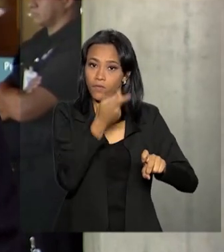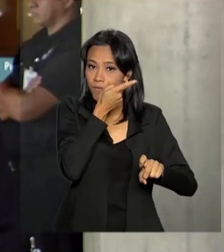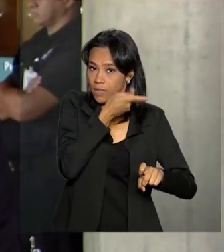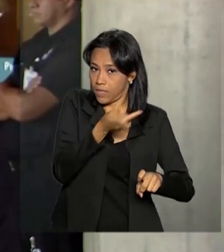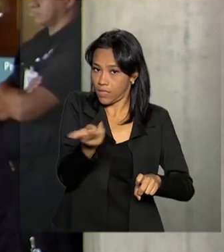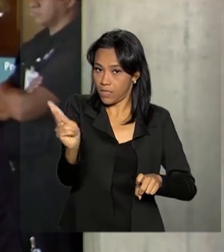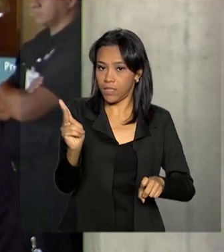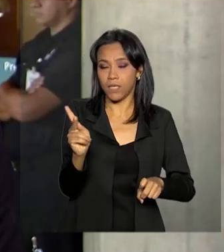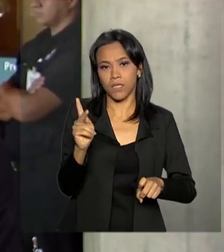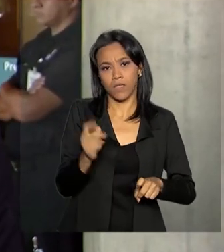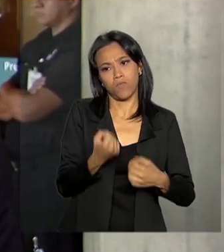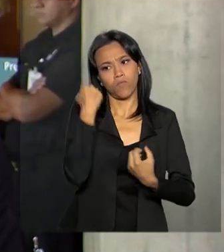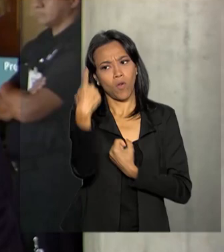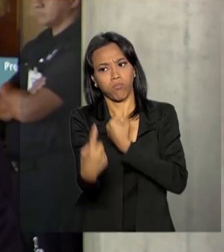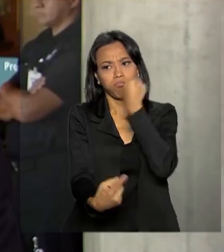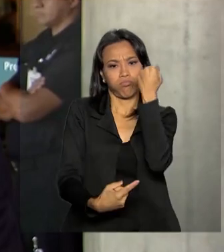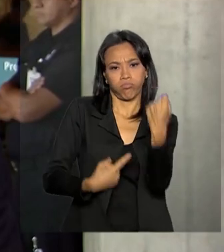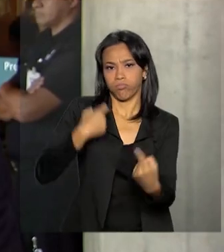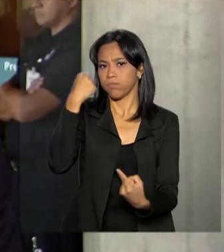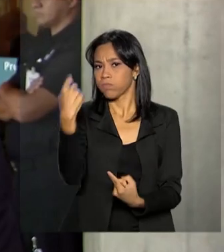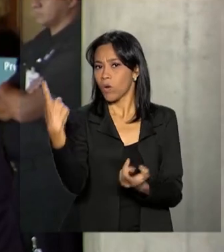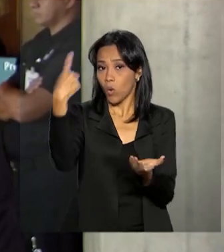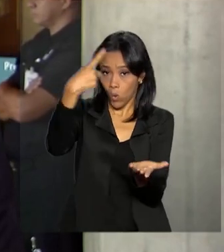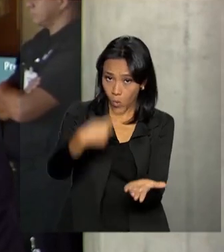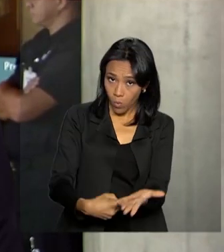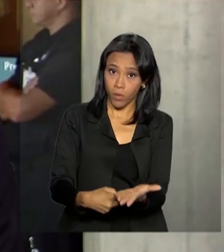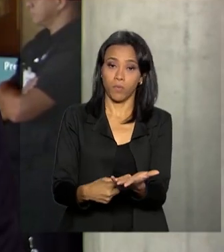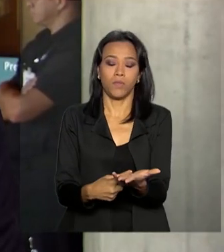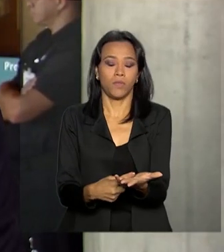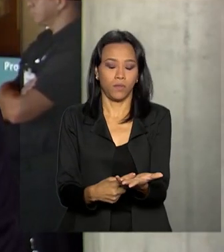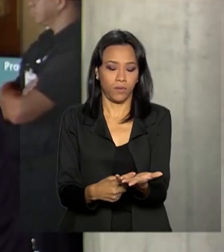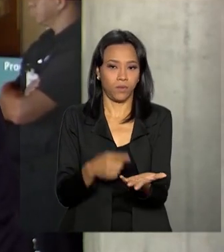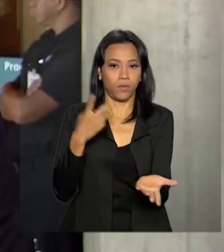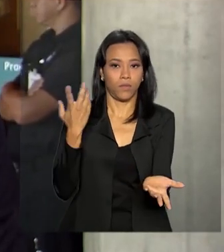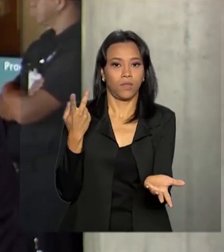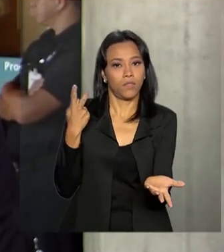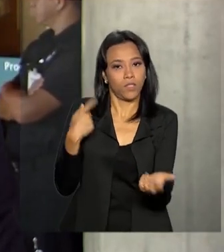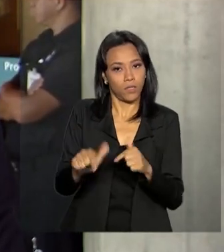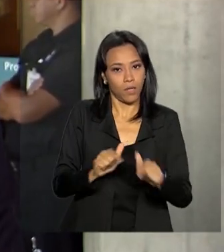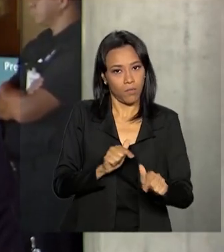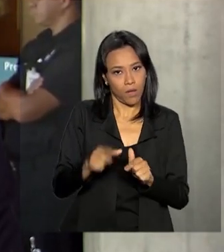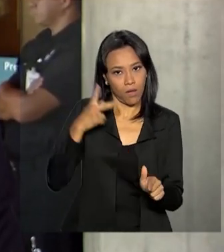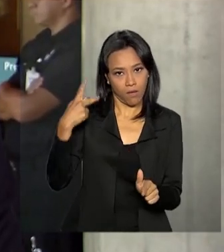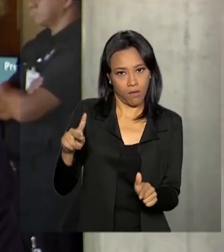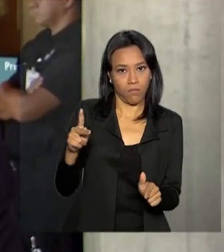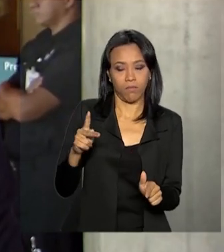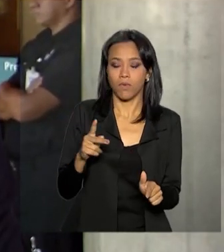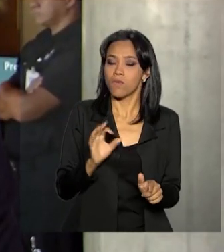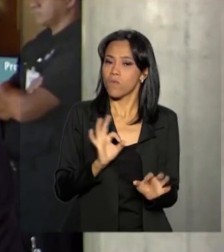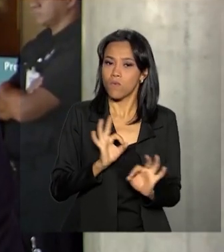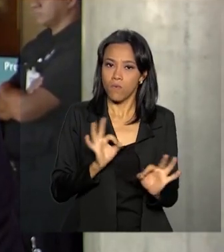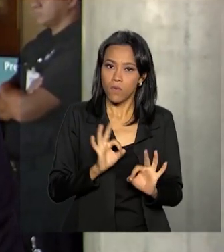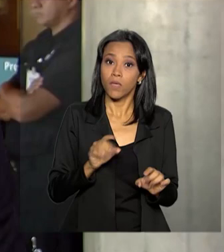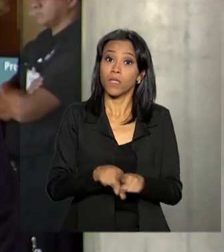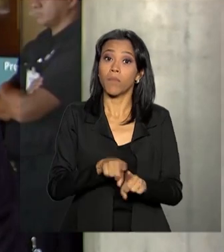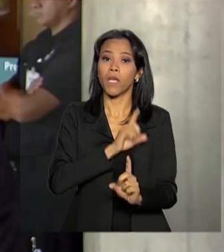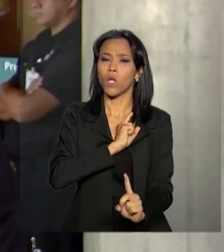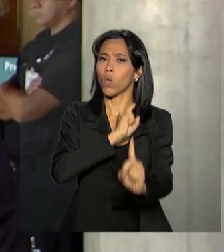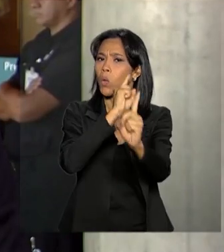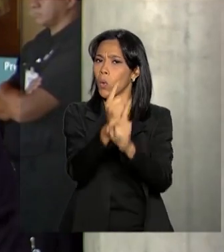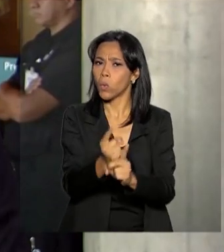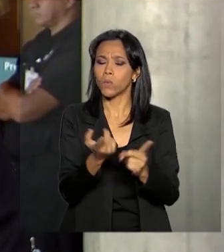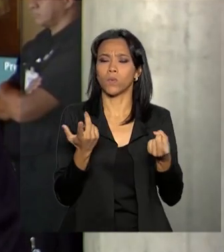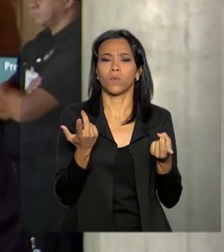estão restritas, não há compromissos oficiais na agenda e também não há previsão de encontros